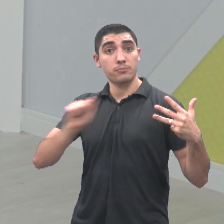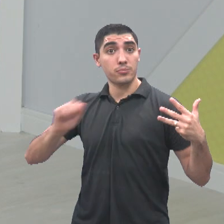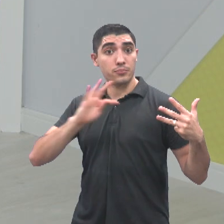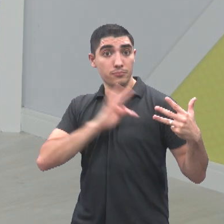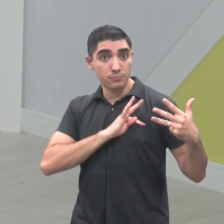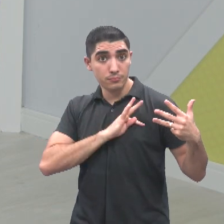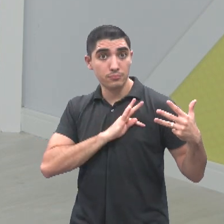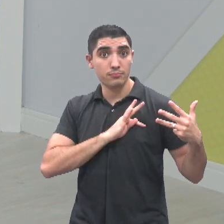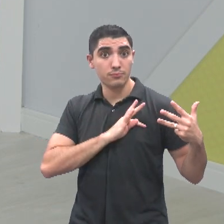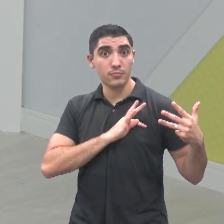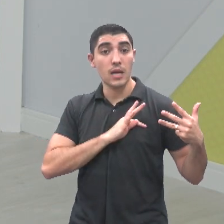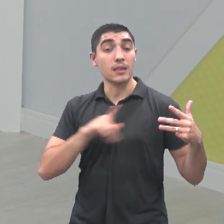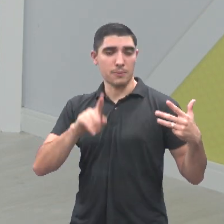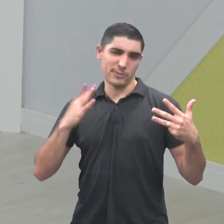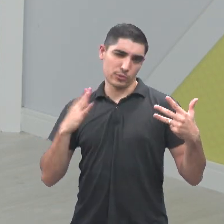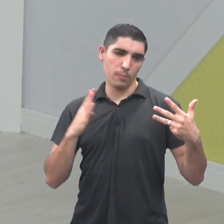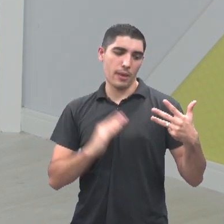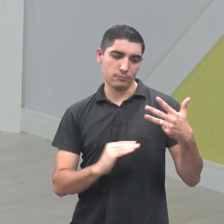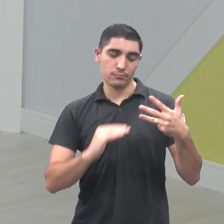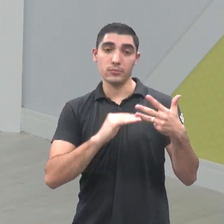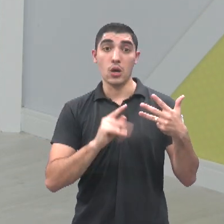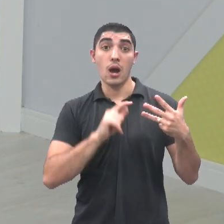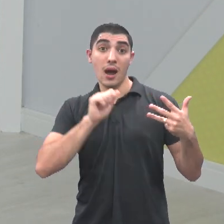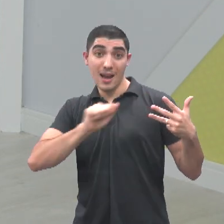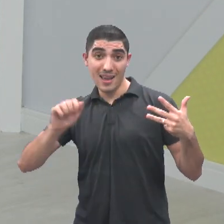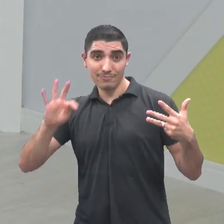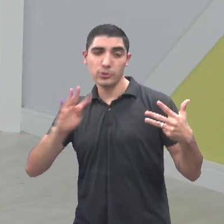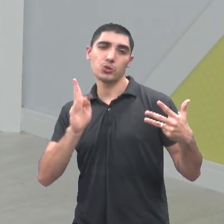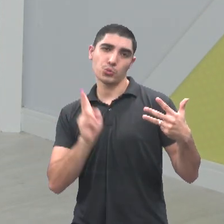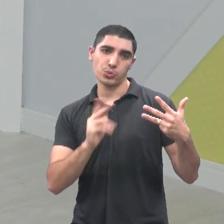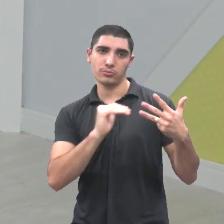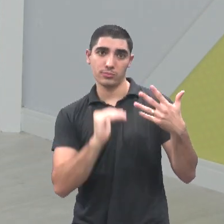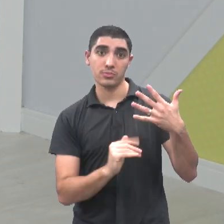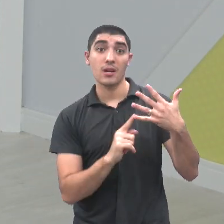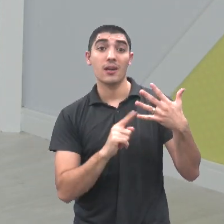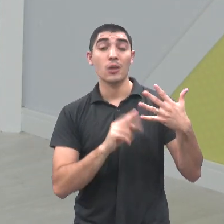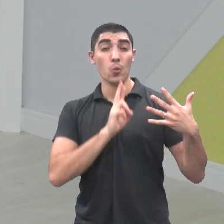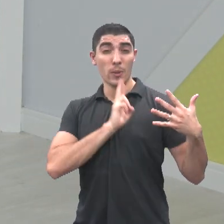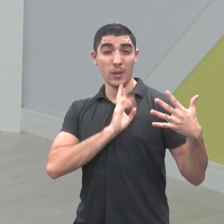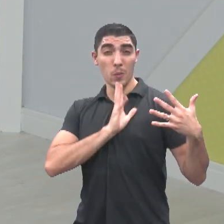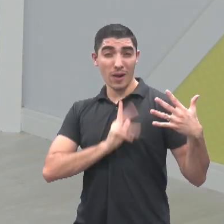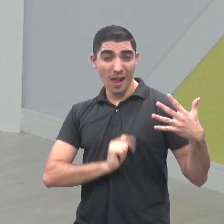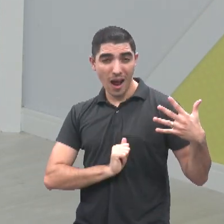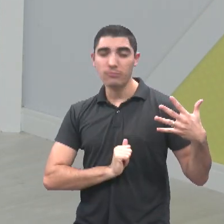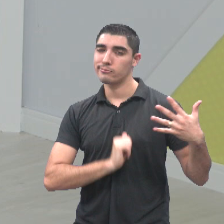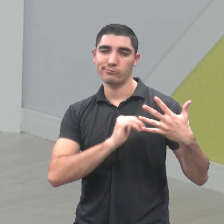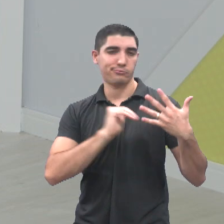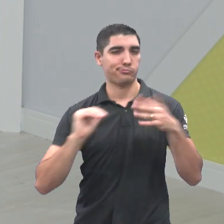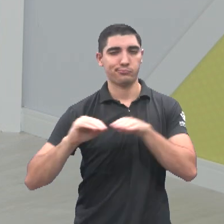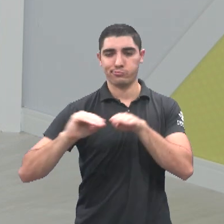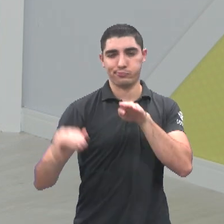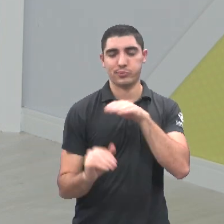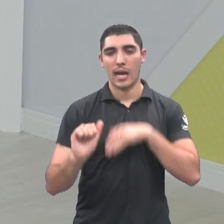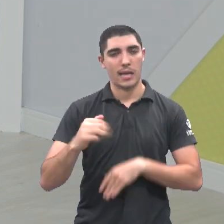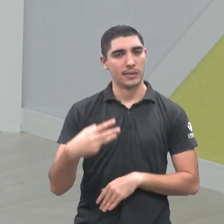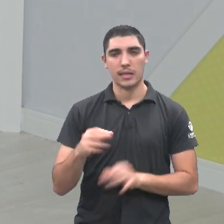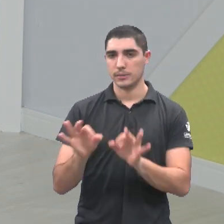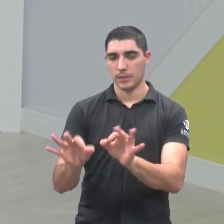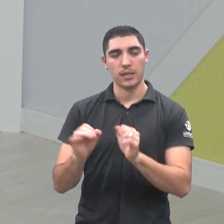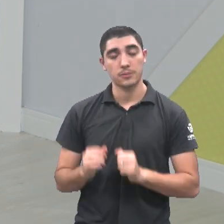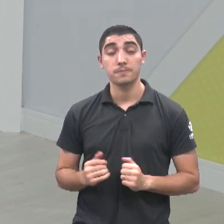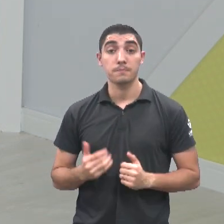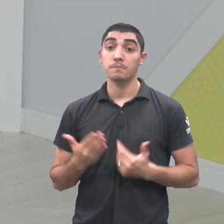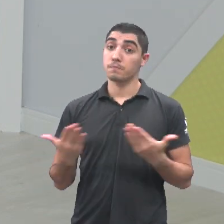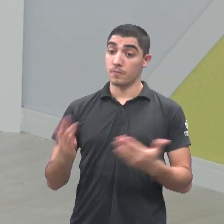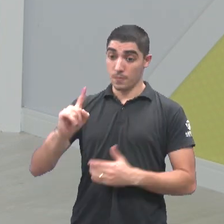que ficou no empate, também permanece. O Rio Claro, virtual rebaixado já, segue ali na lanterna da competição. Como o Brunão disse, próximo jogo